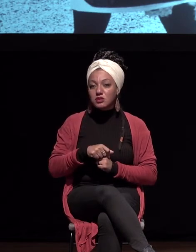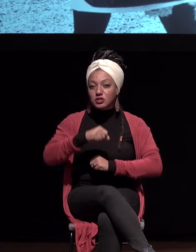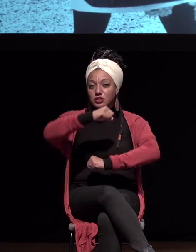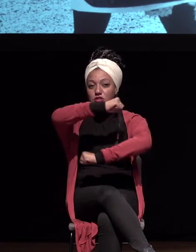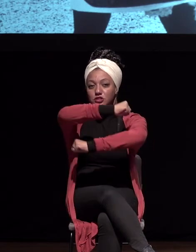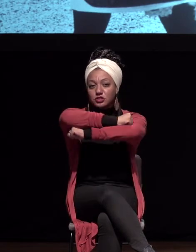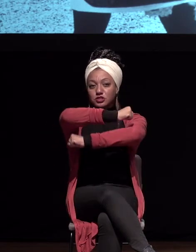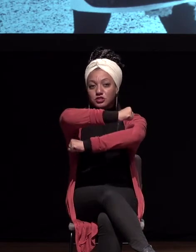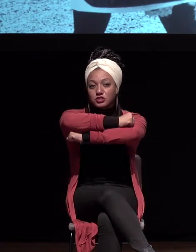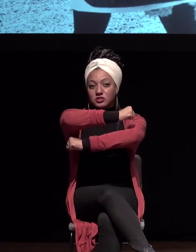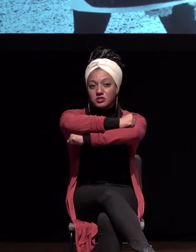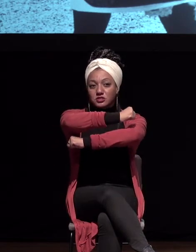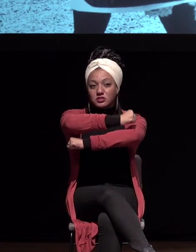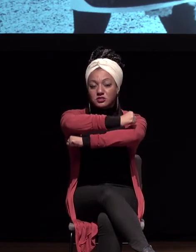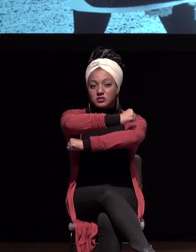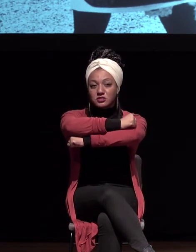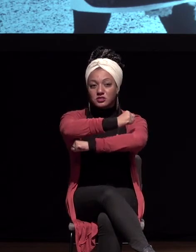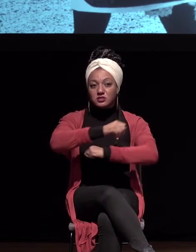Janela.